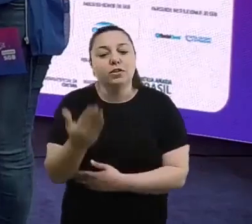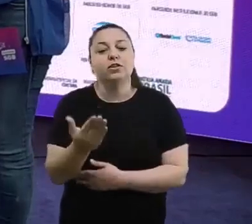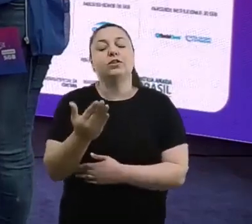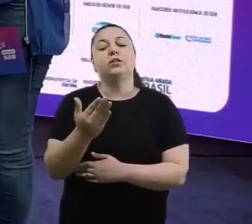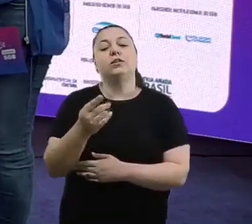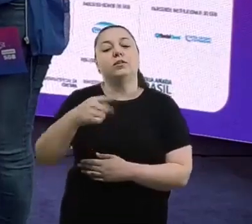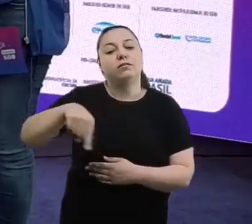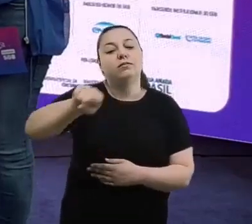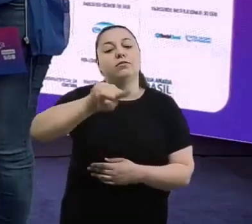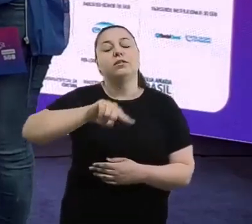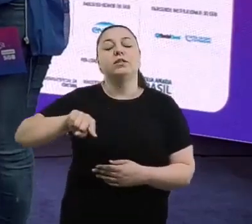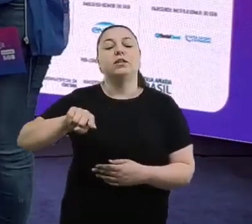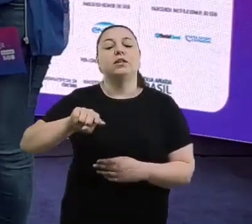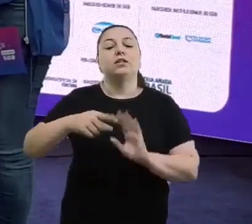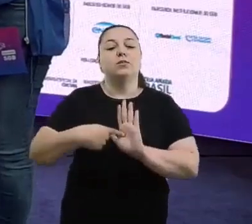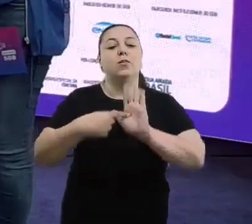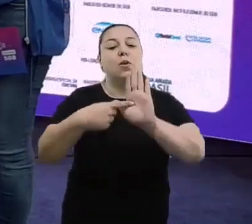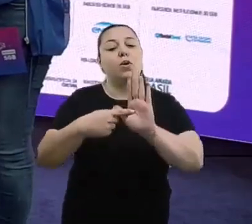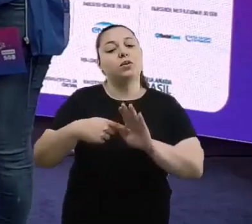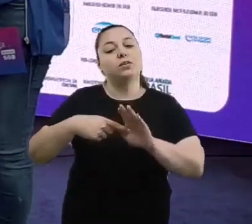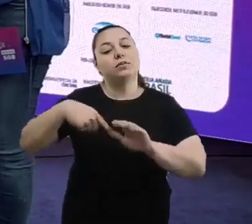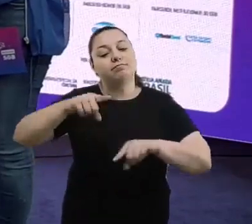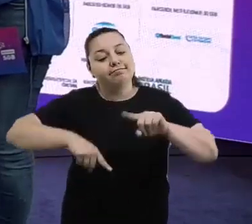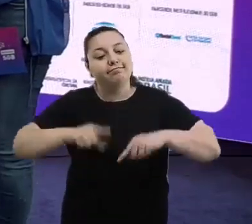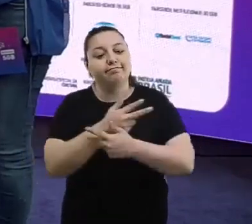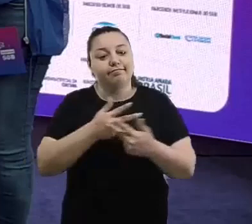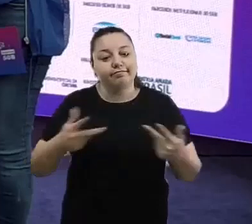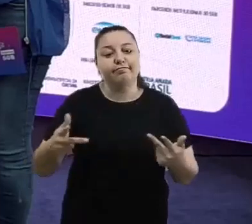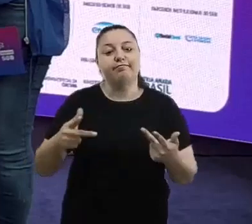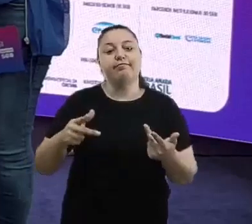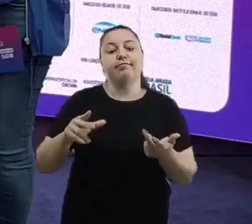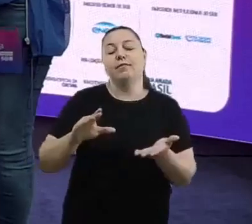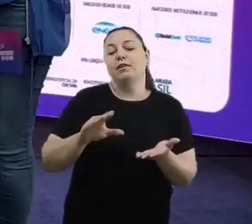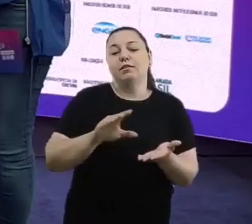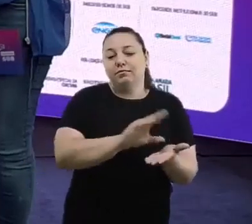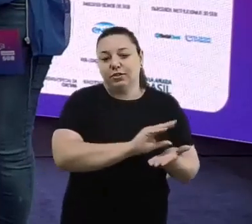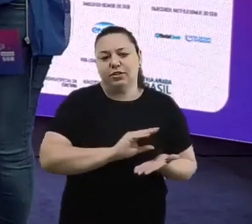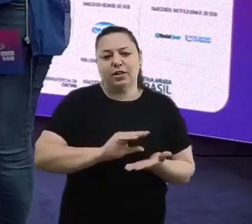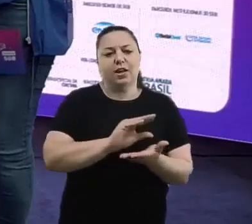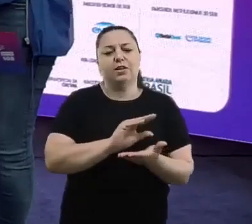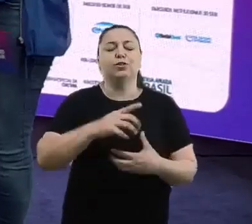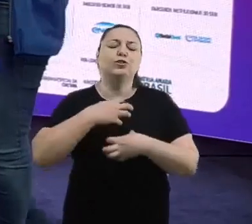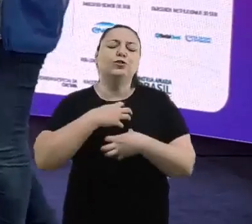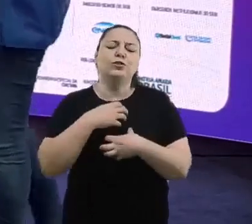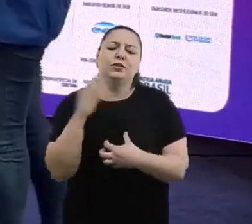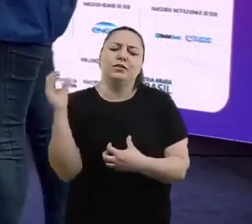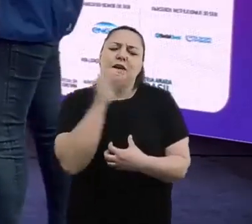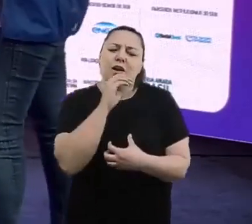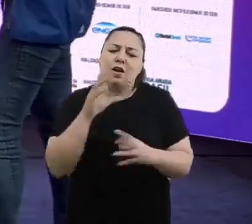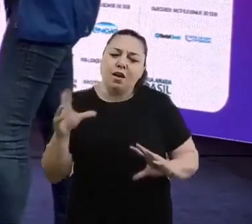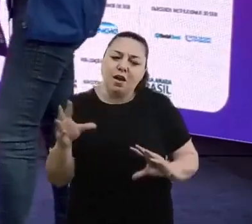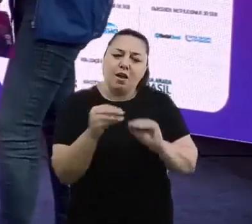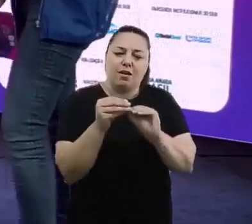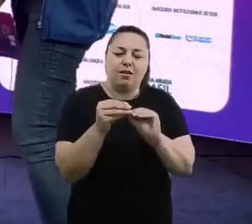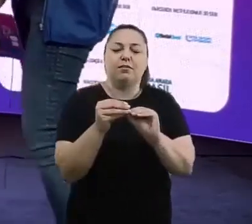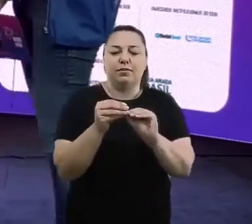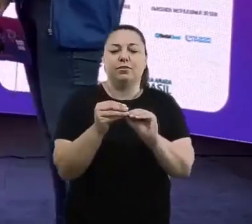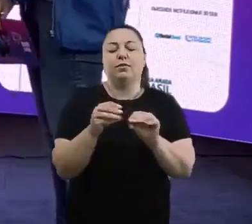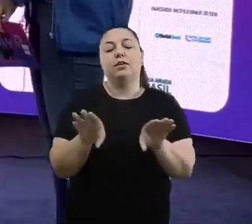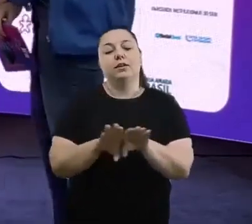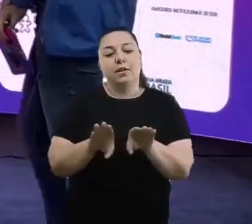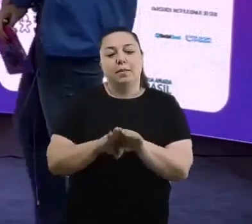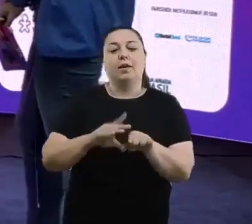os seus produtos de dados em formato de pitch, que é uma fala, um discurso rápido, certo? E aí, para isso, a gente vai ter também comentários